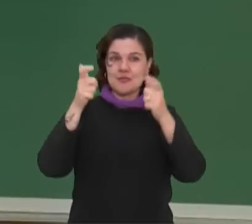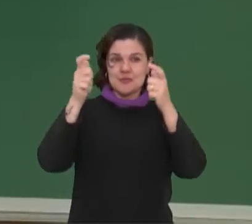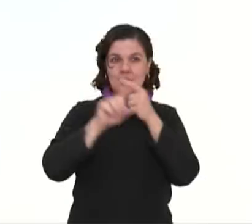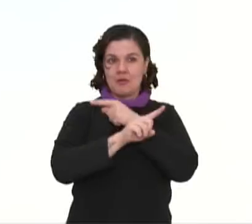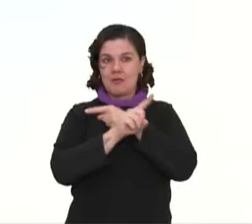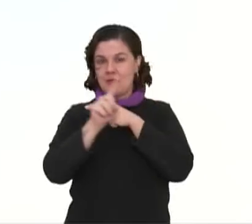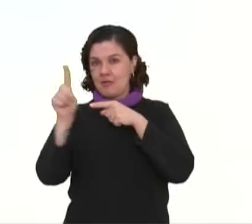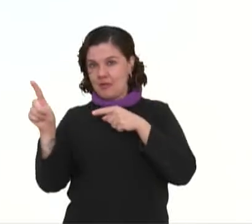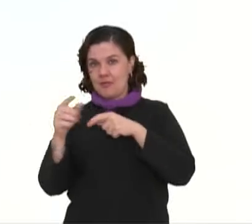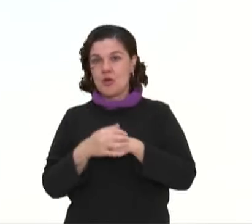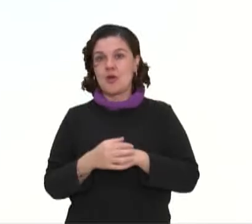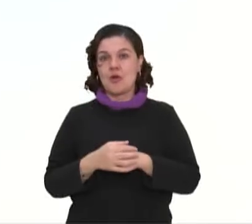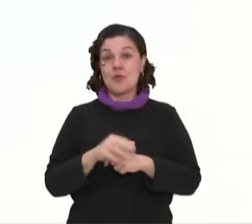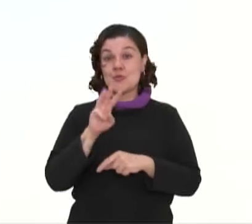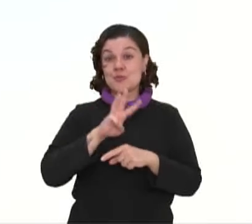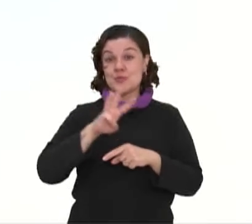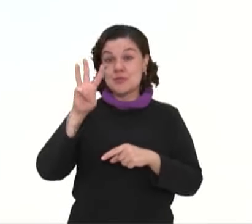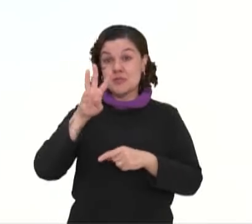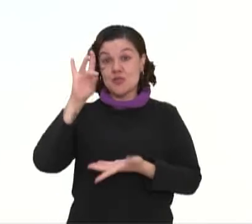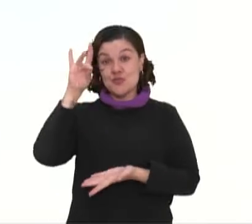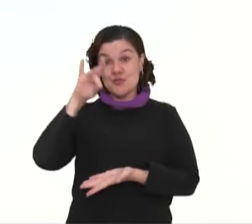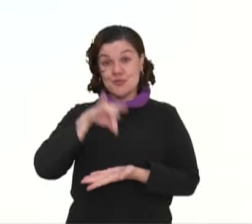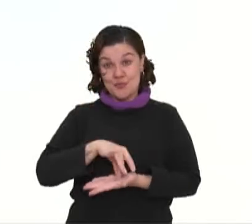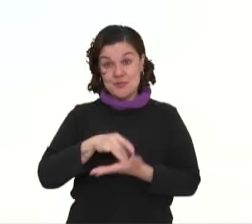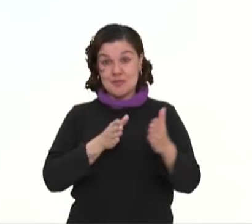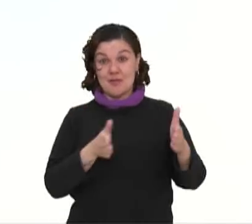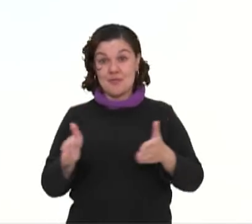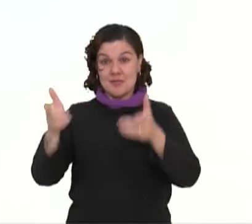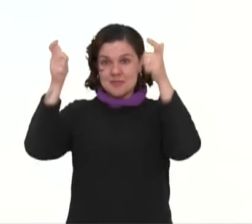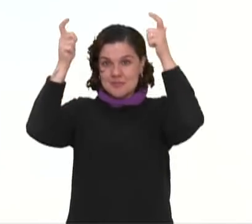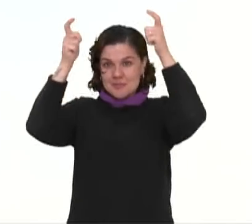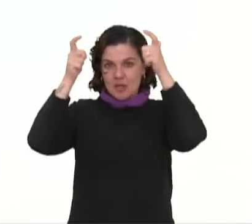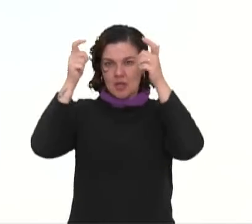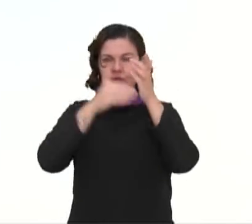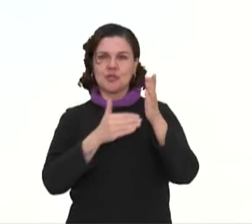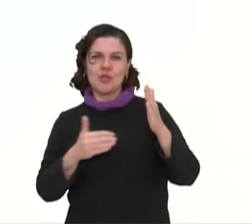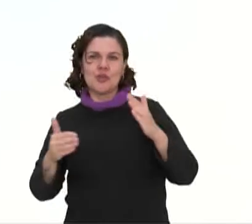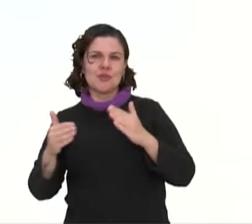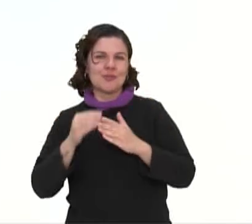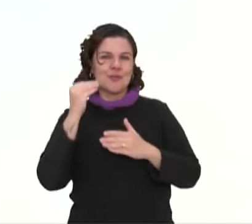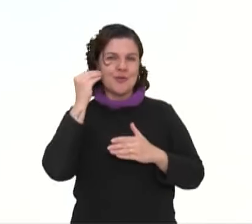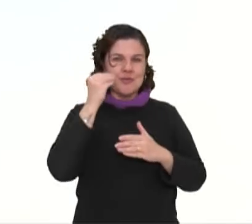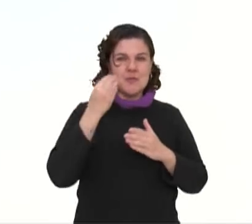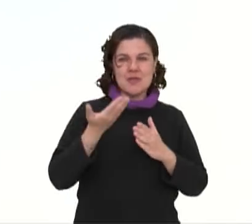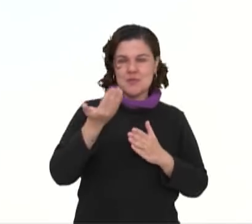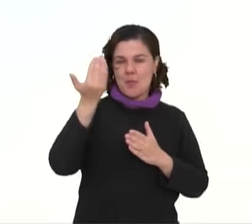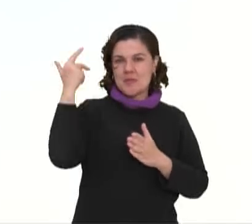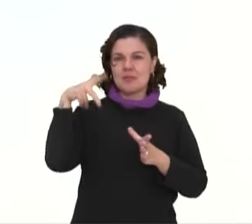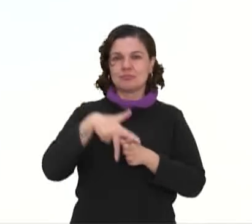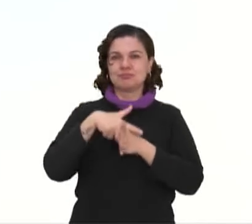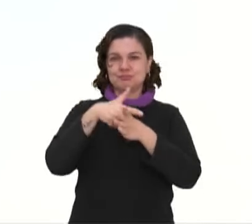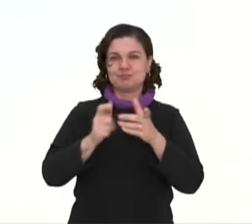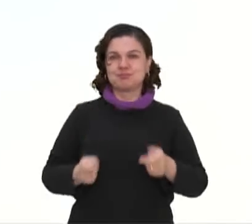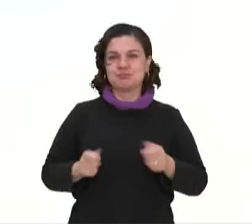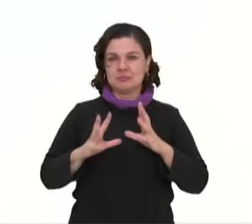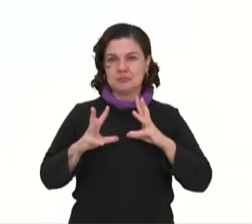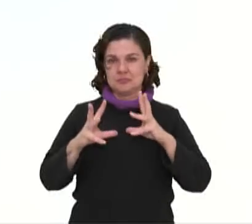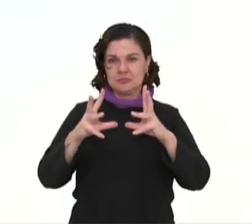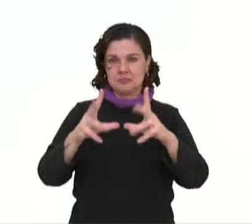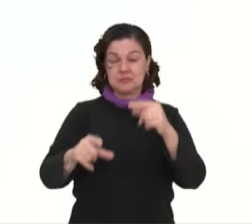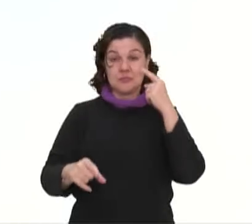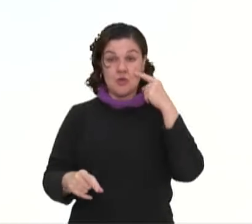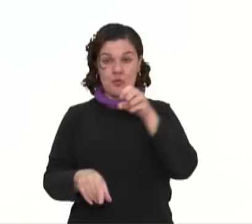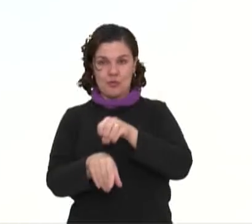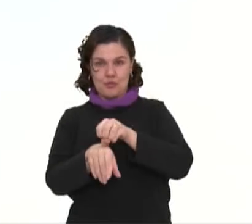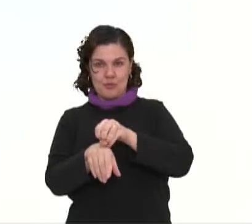o site oficial da Estrada Real e você pode ter toda essa experiência da época dos tropeiros para você. Dicas de